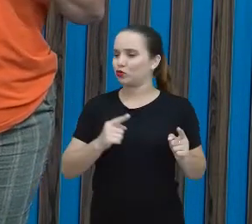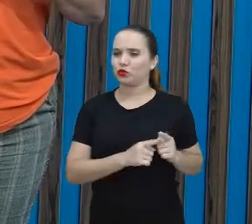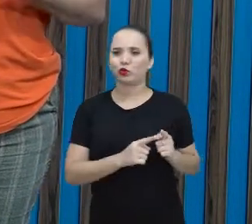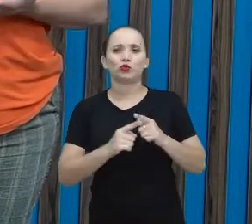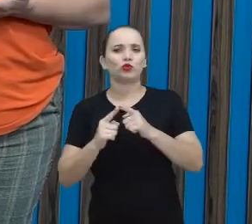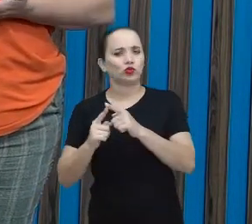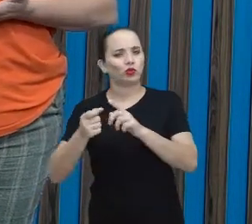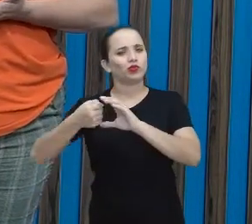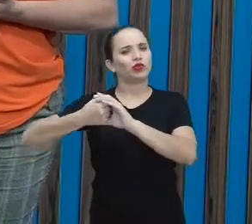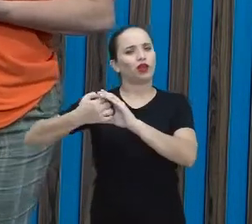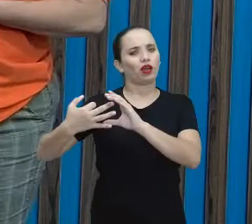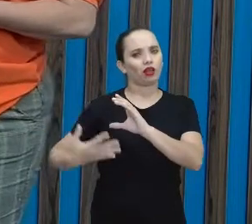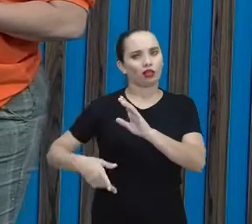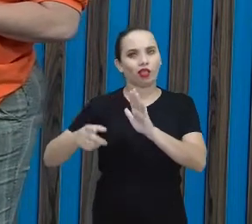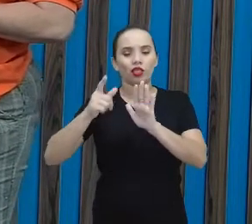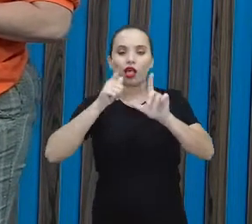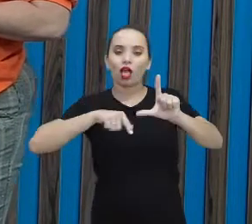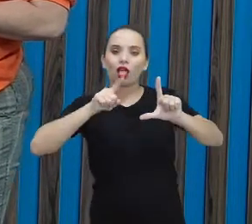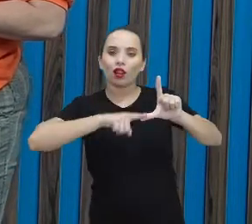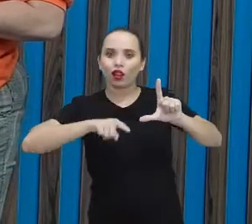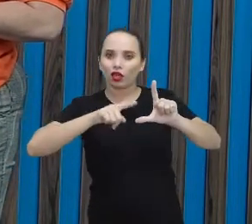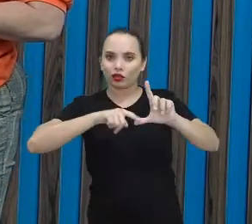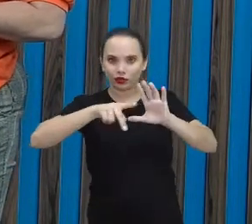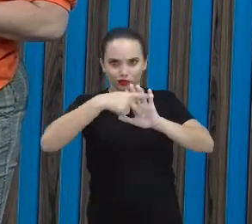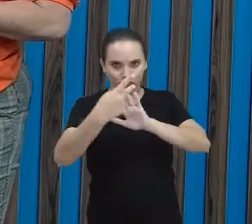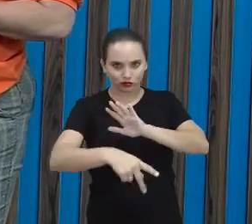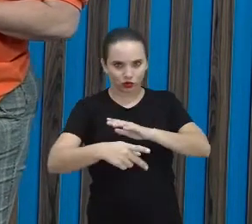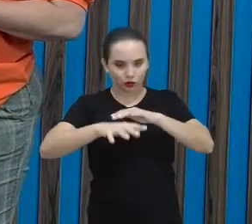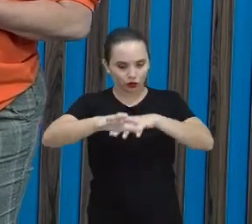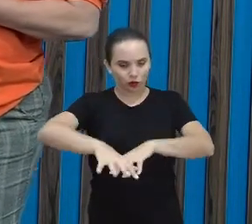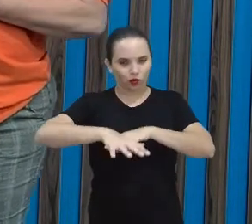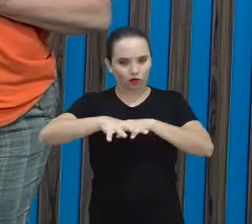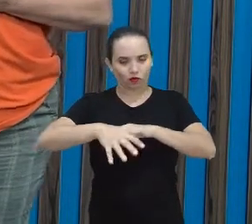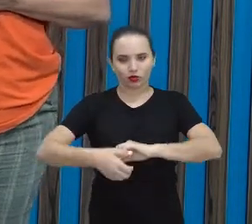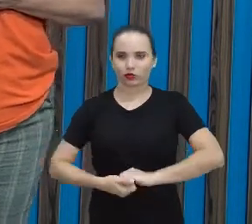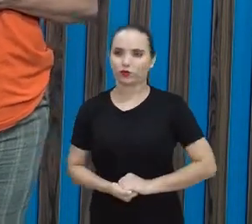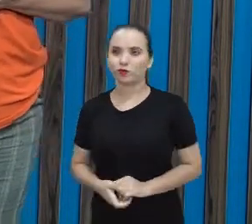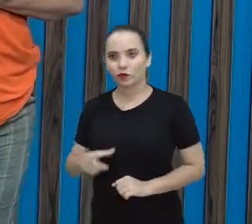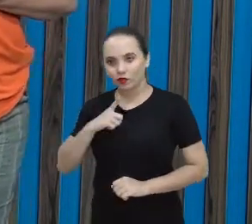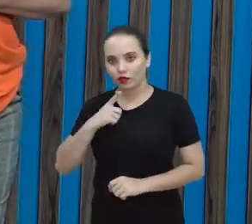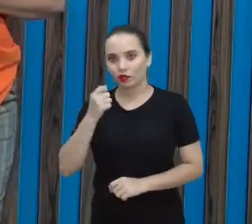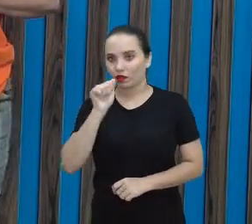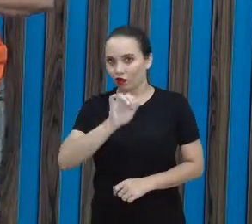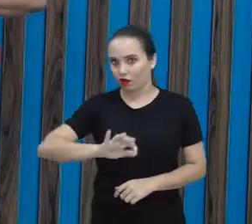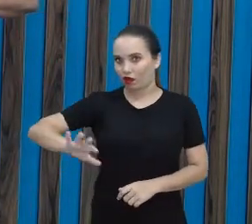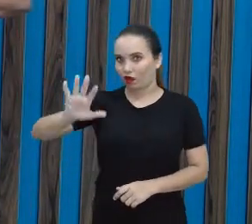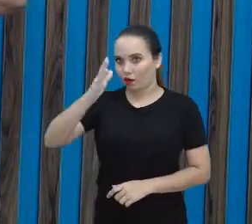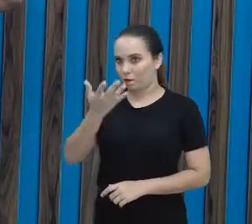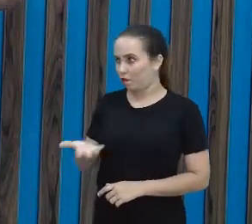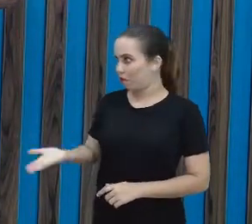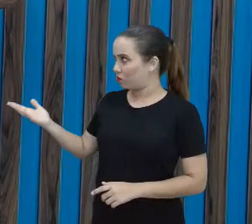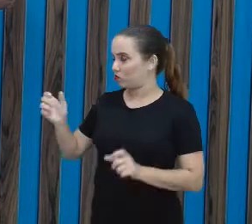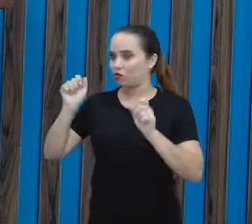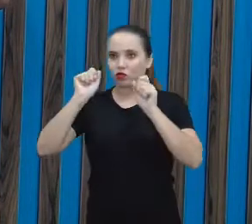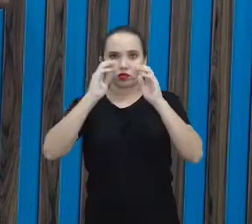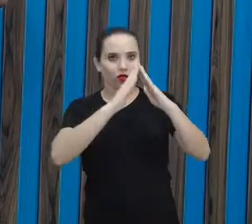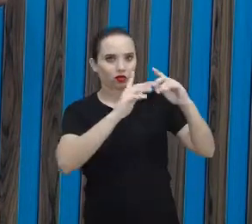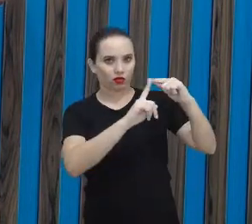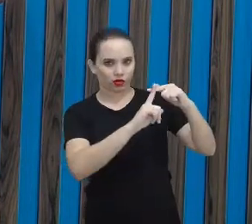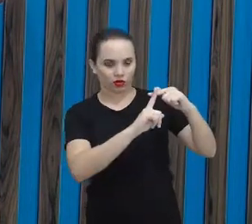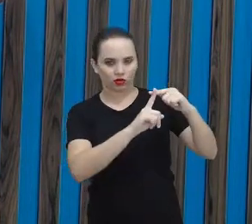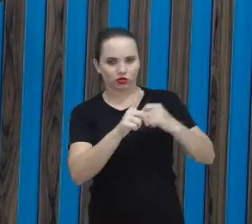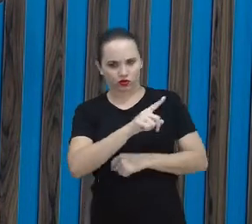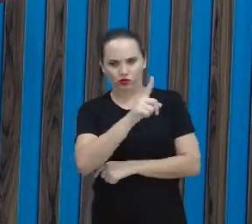com os caracteres armoriais, e a gente vai aqui para a igreja de São Pedro. Vocês estão vendo